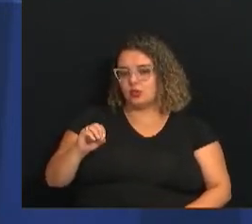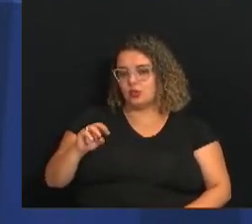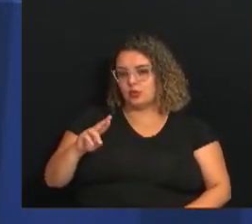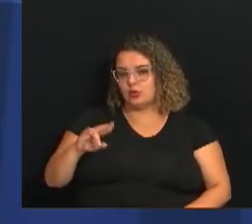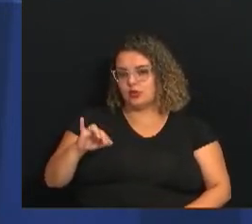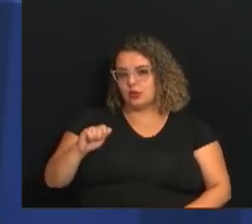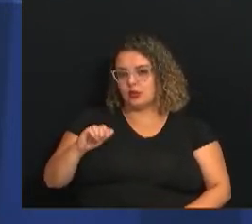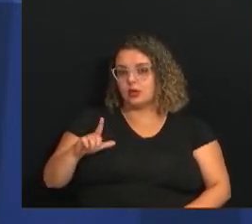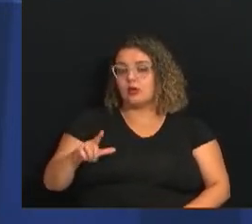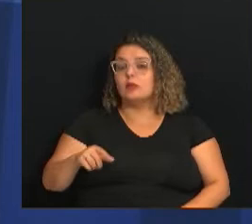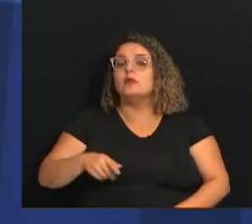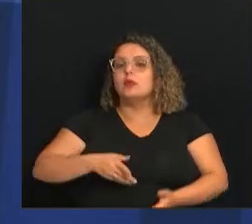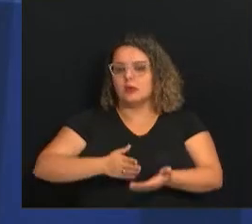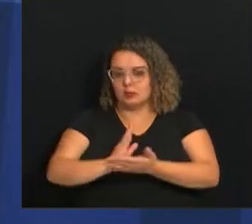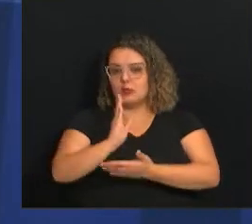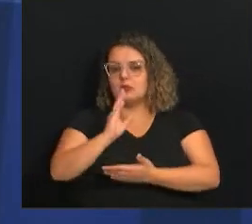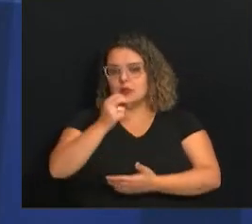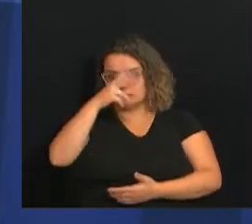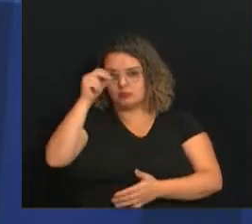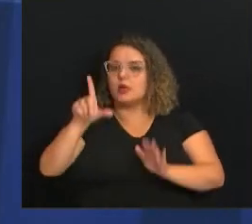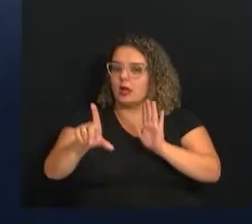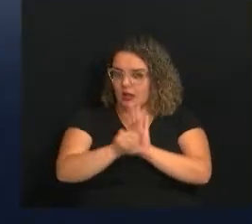agora é lei.